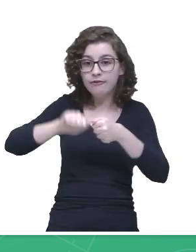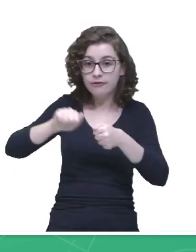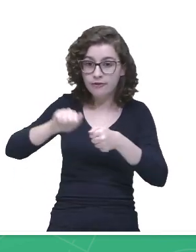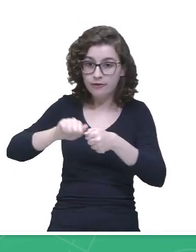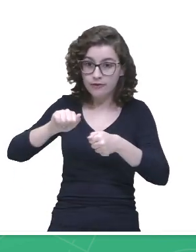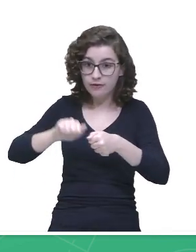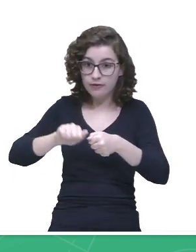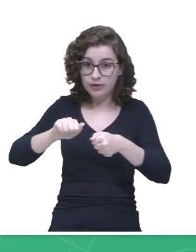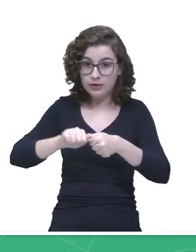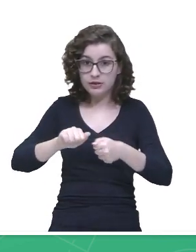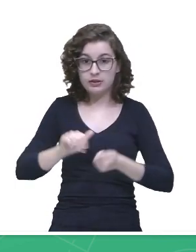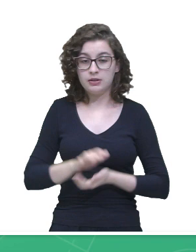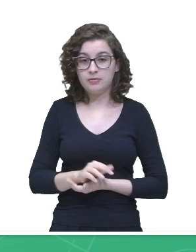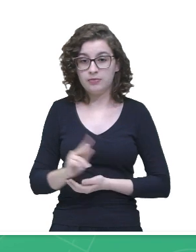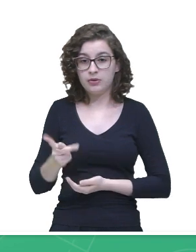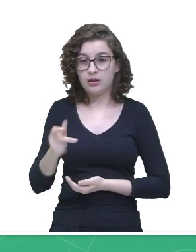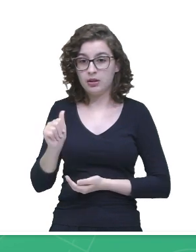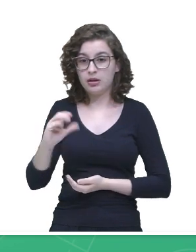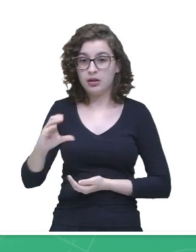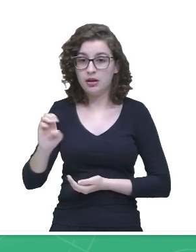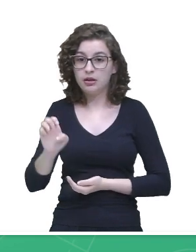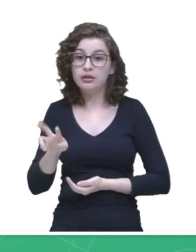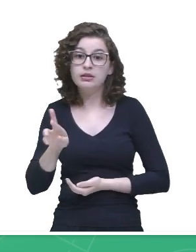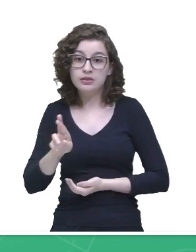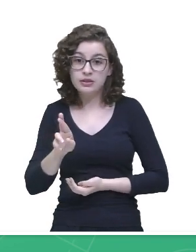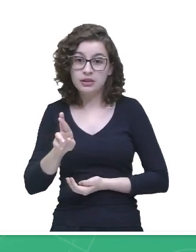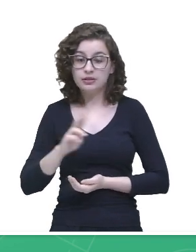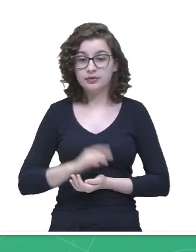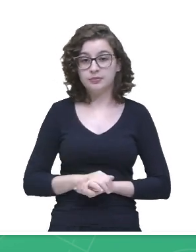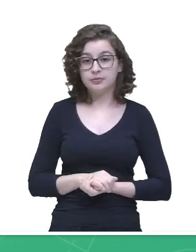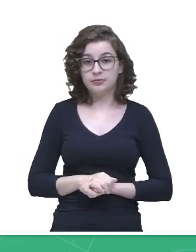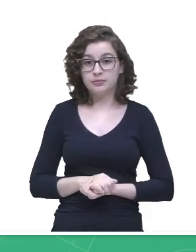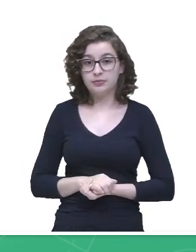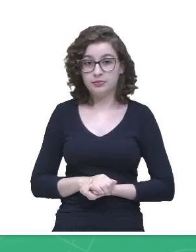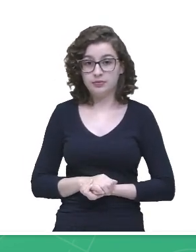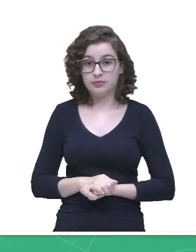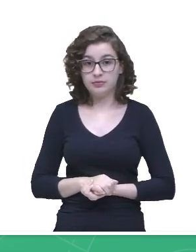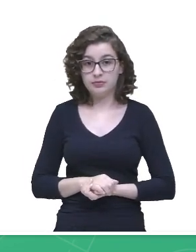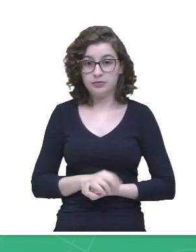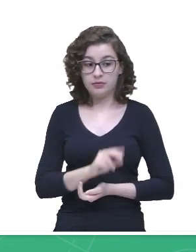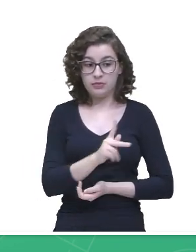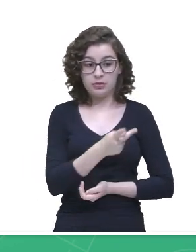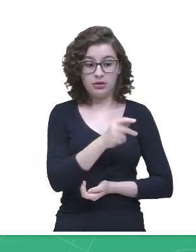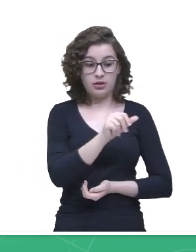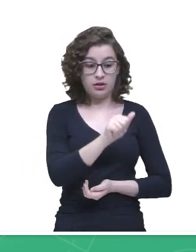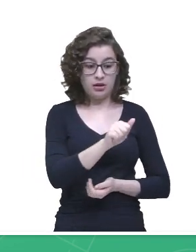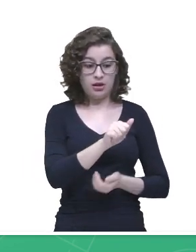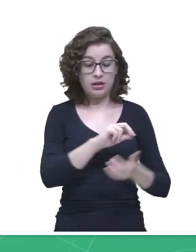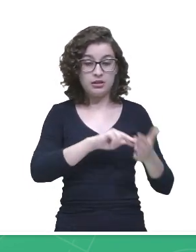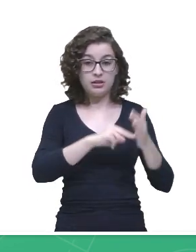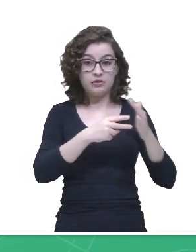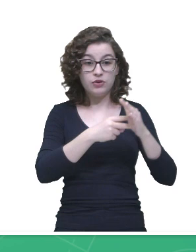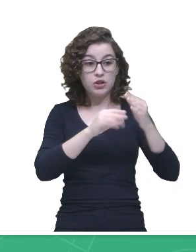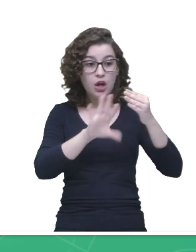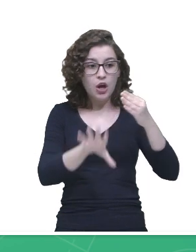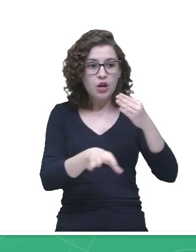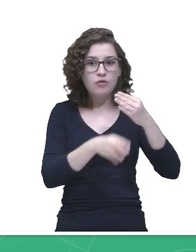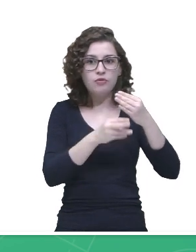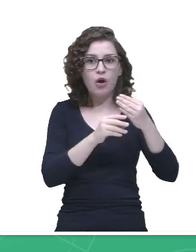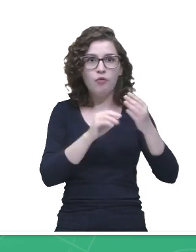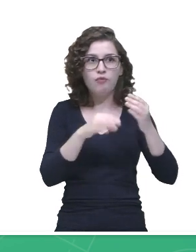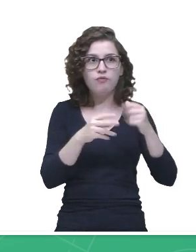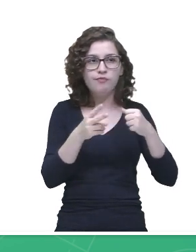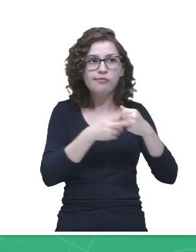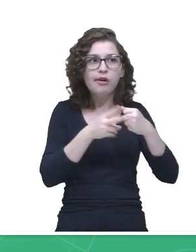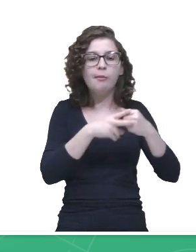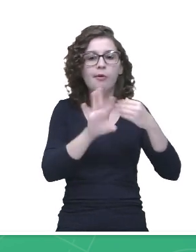dele hecho. Porém, estava acompanhando o verbo auxiliar, H-A. ok? Ha hecho. É sobre isso que eu gostaria